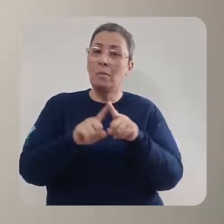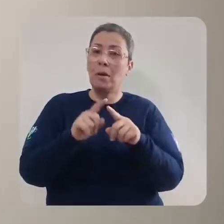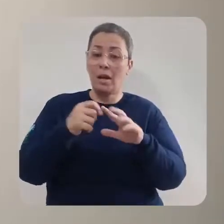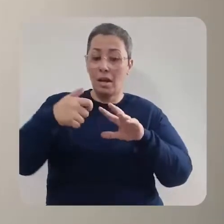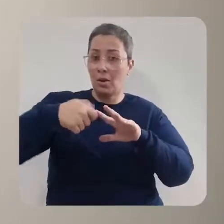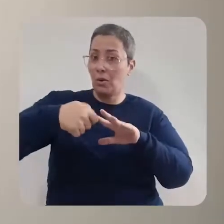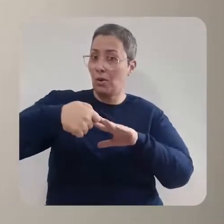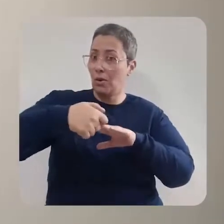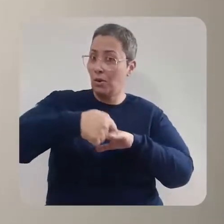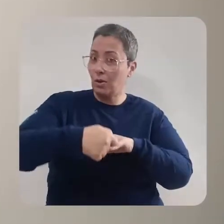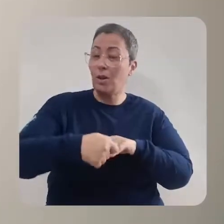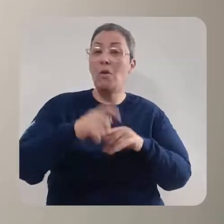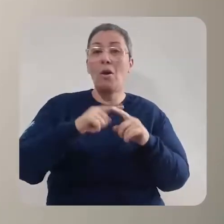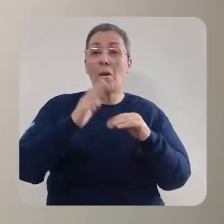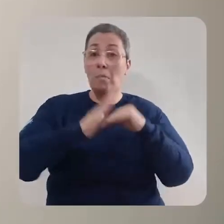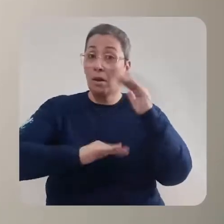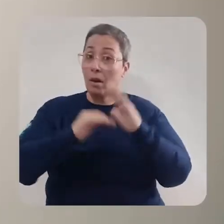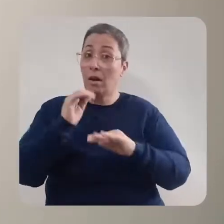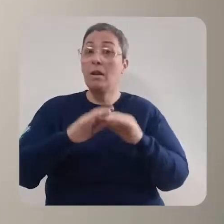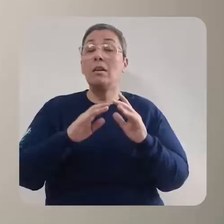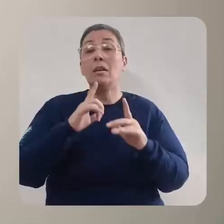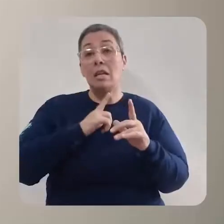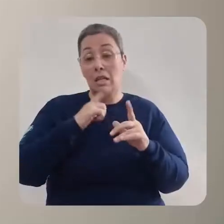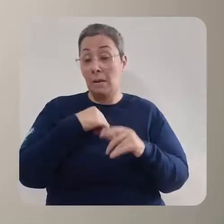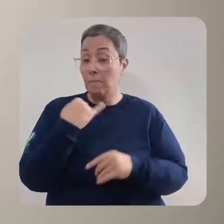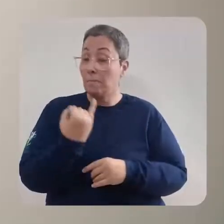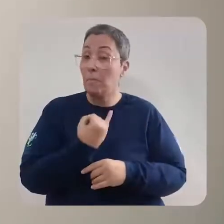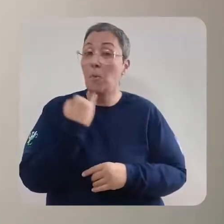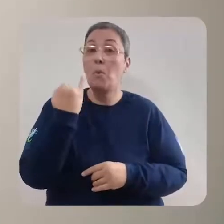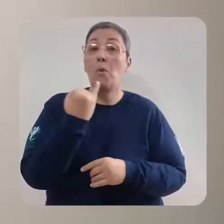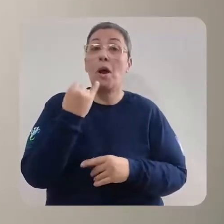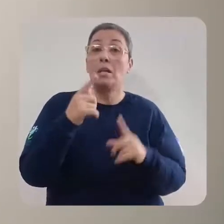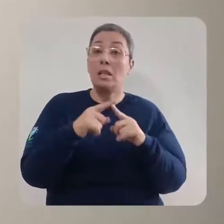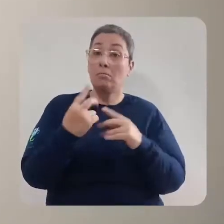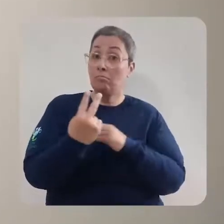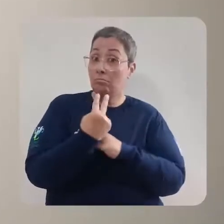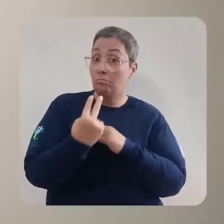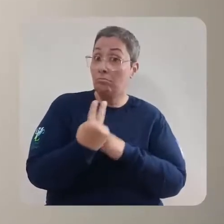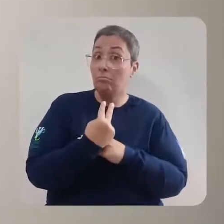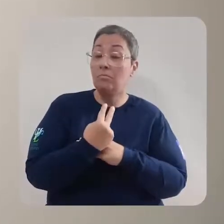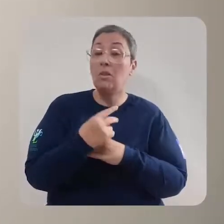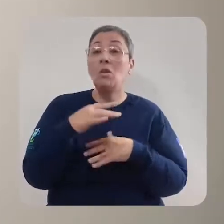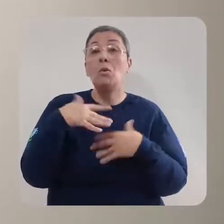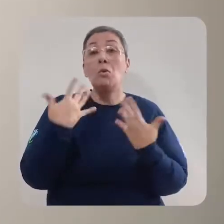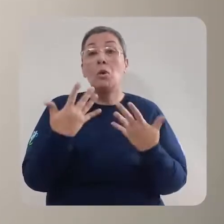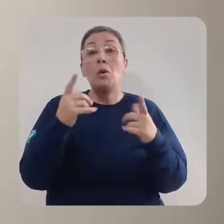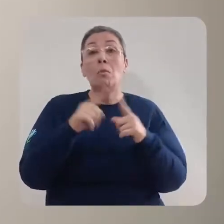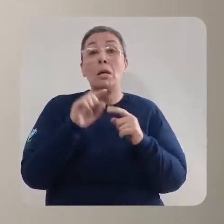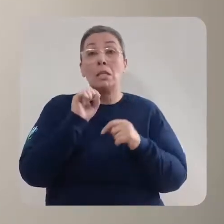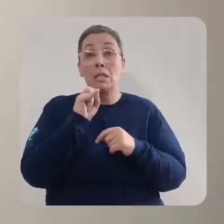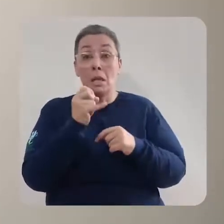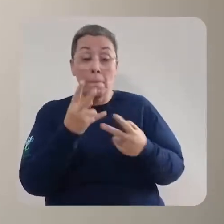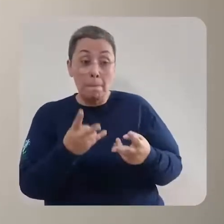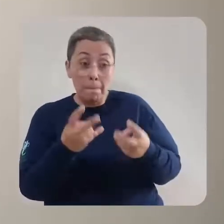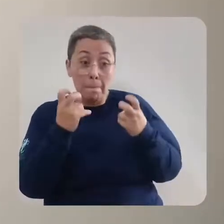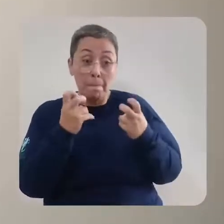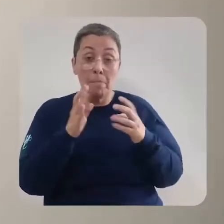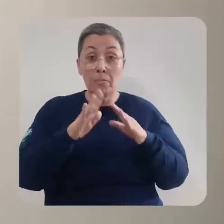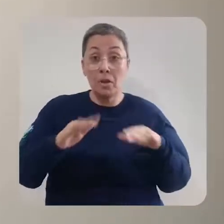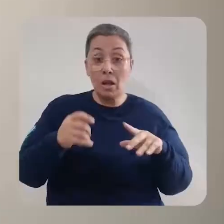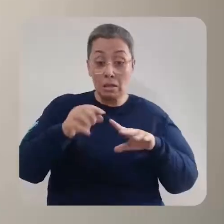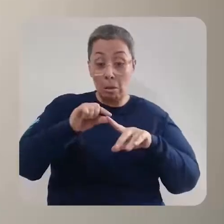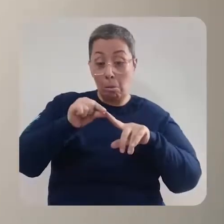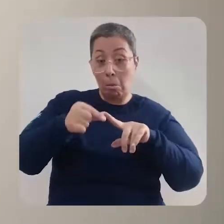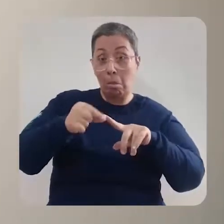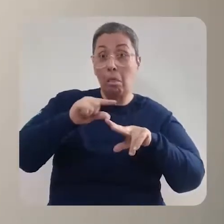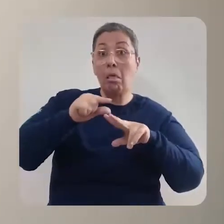inclusive cortar as unhas também, né? Uma atividade extremamente importante, de autocuidado, e que se eu vejo que tem uma criança com as